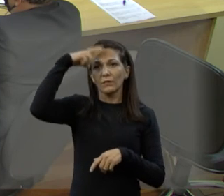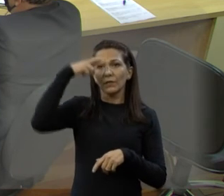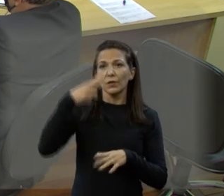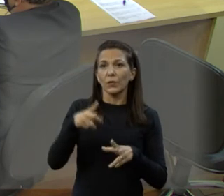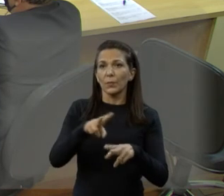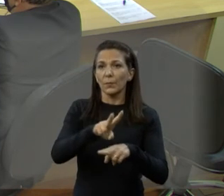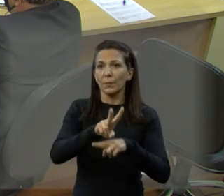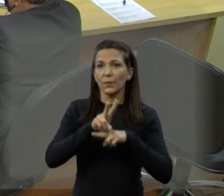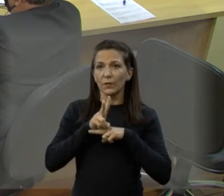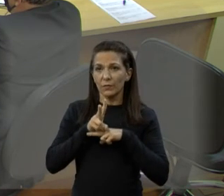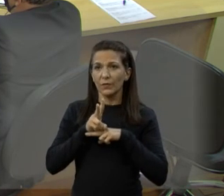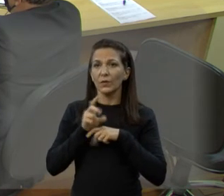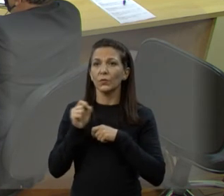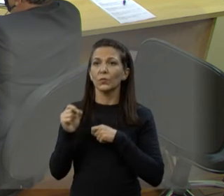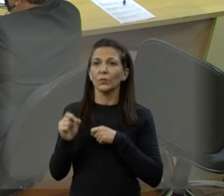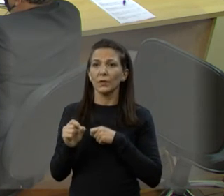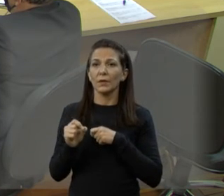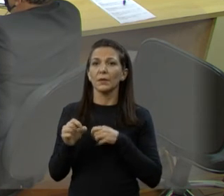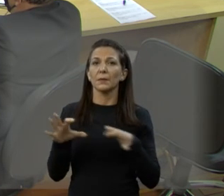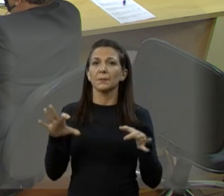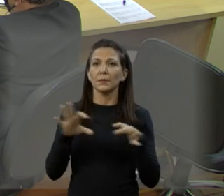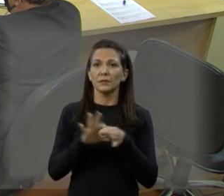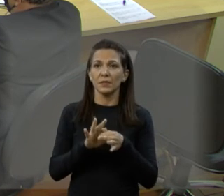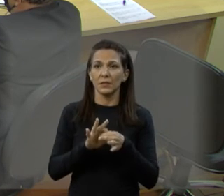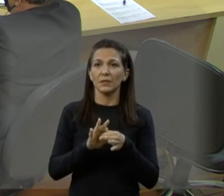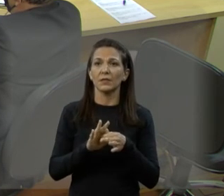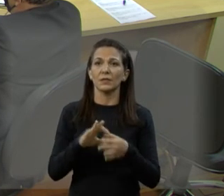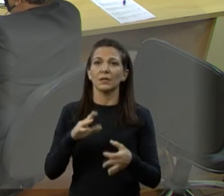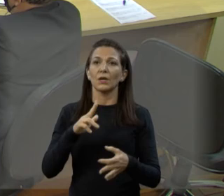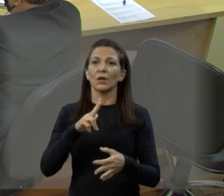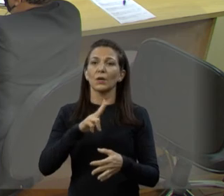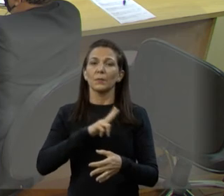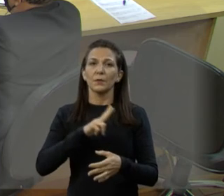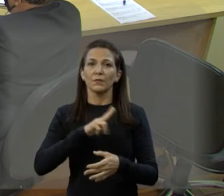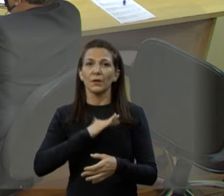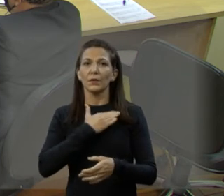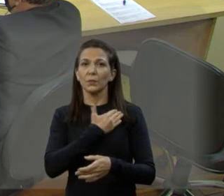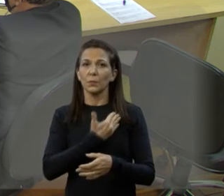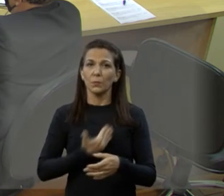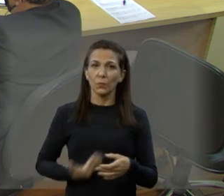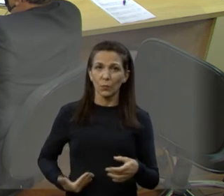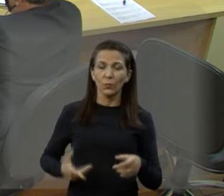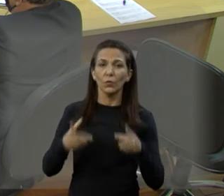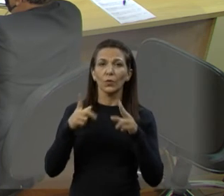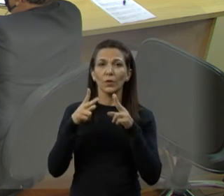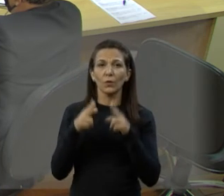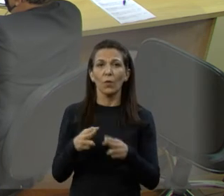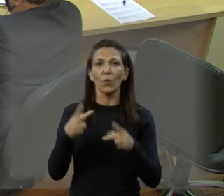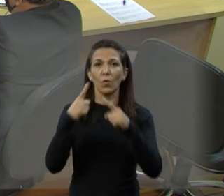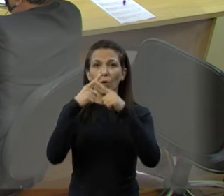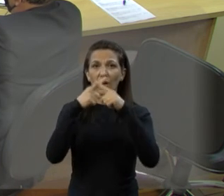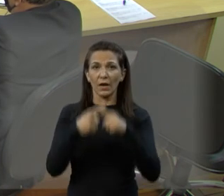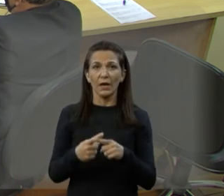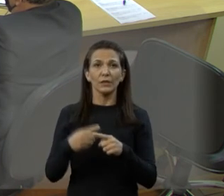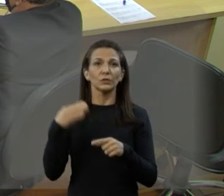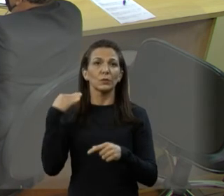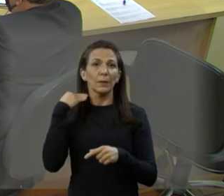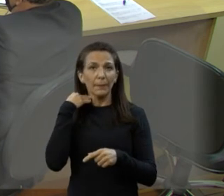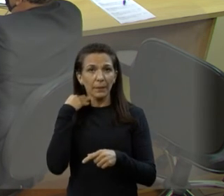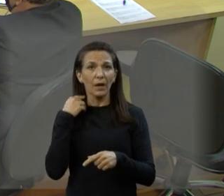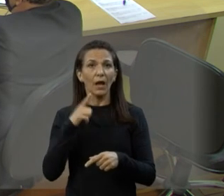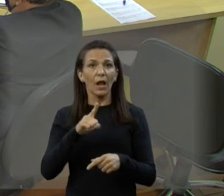prever você fazer uma parceria público-privado uma empresa que faça isso como a própria Caixa Econômica Federal que faz a gestão da